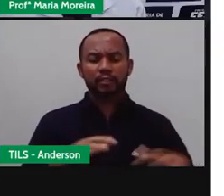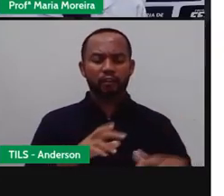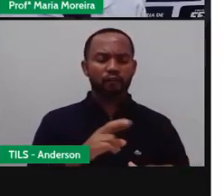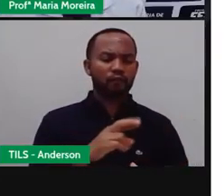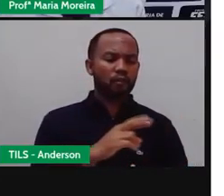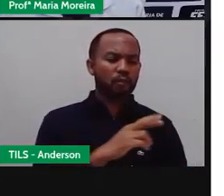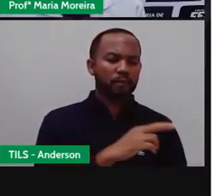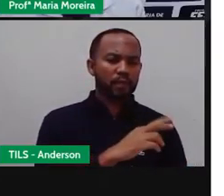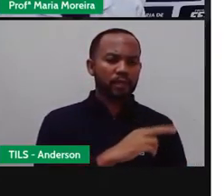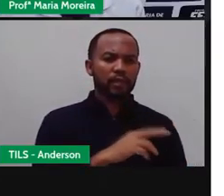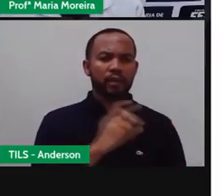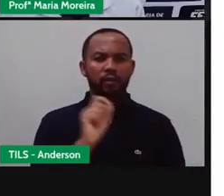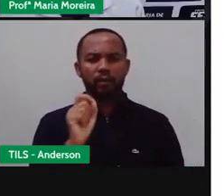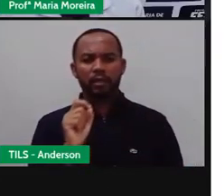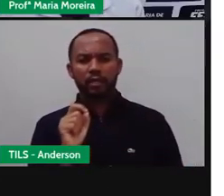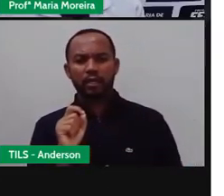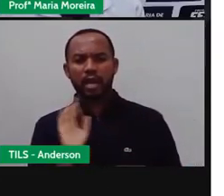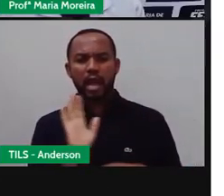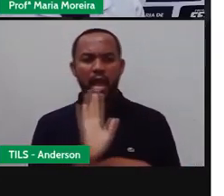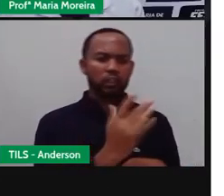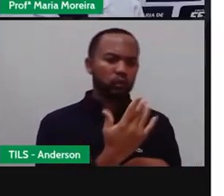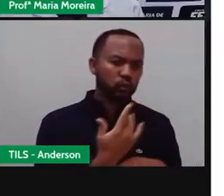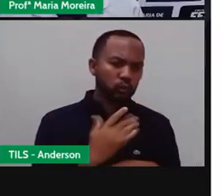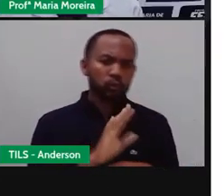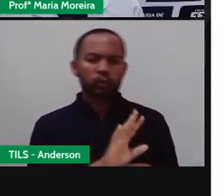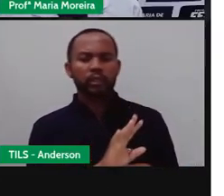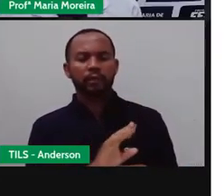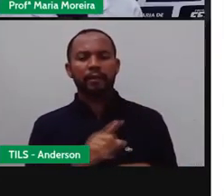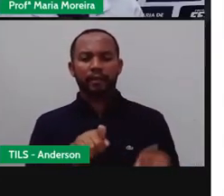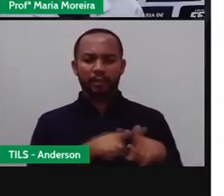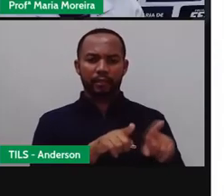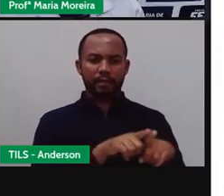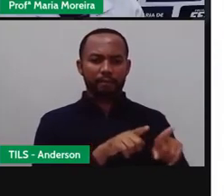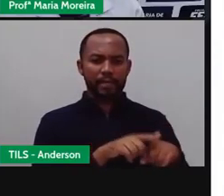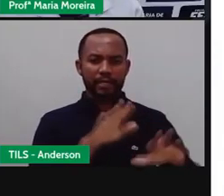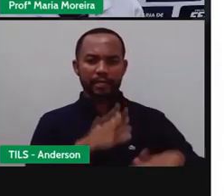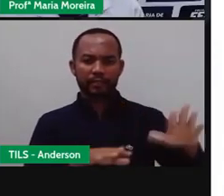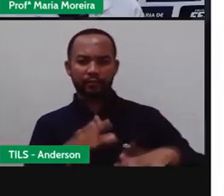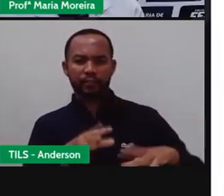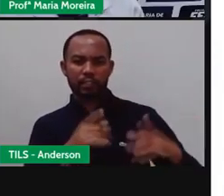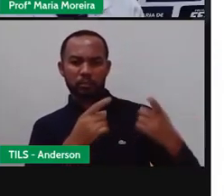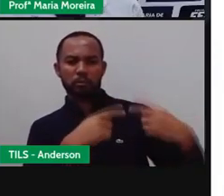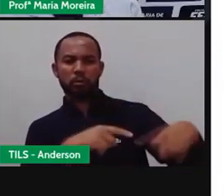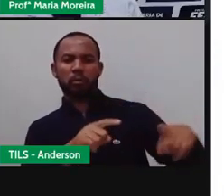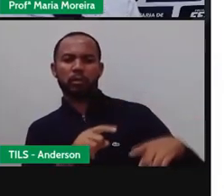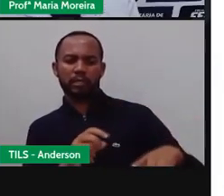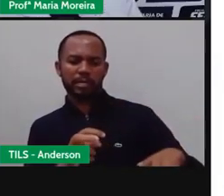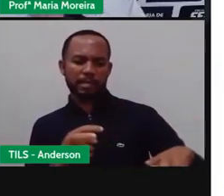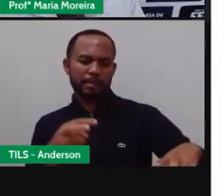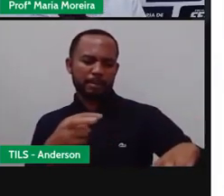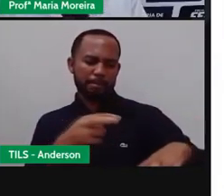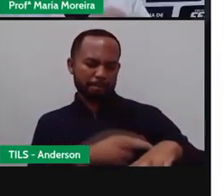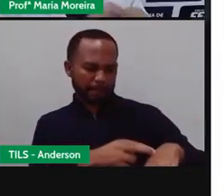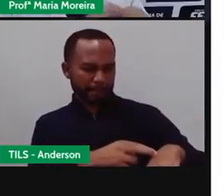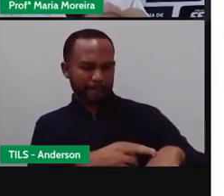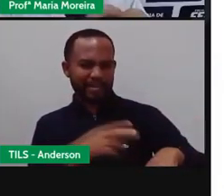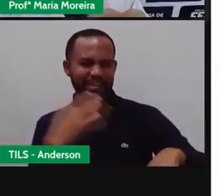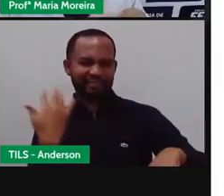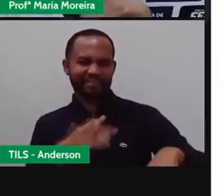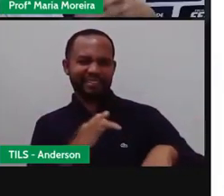né, se defendem ferroando e injetando em suas vítimas o ácido fórmico. Por isso que quando a formiga morde, a